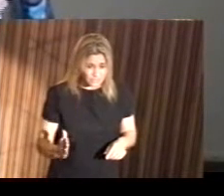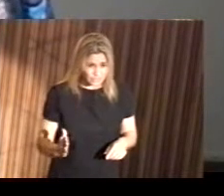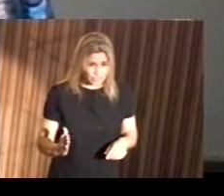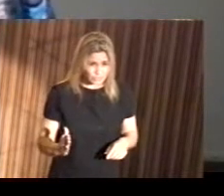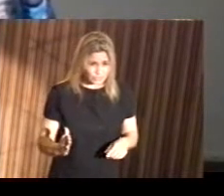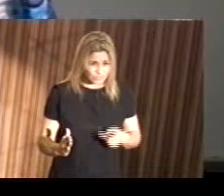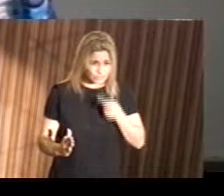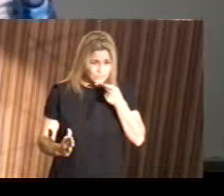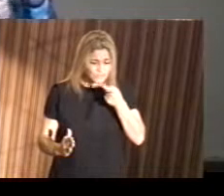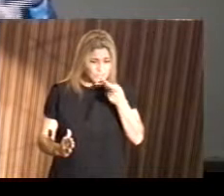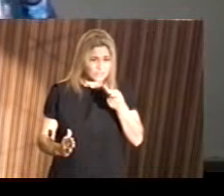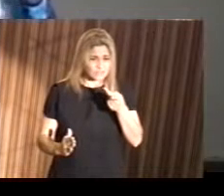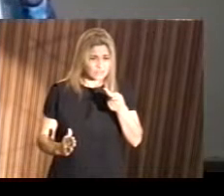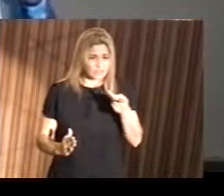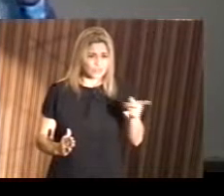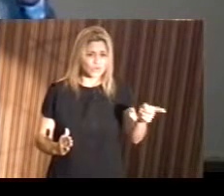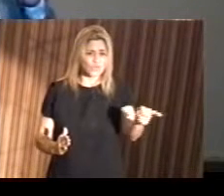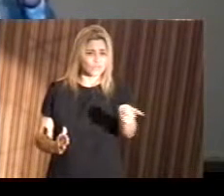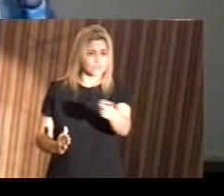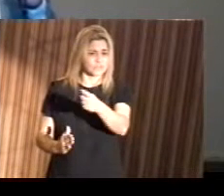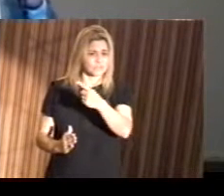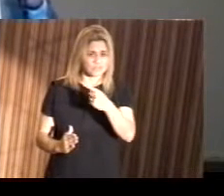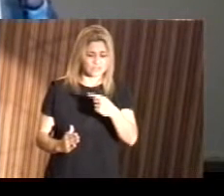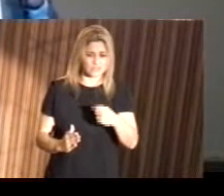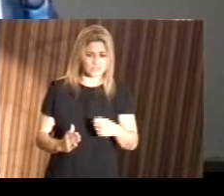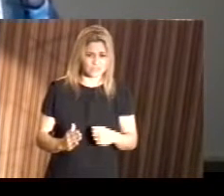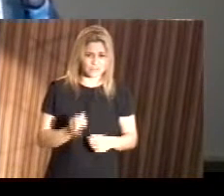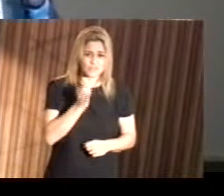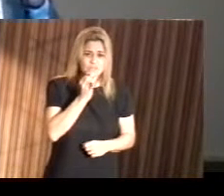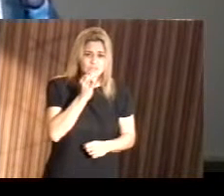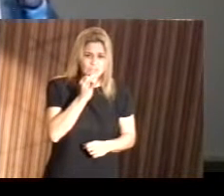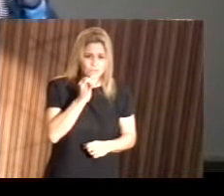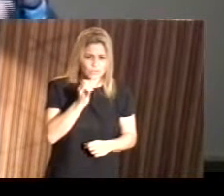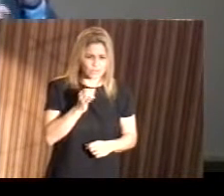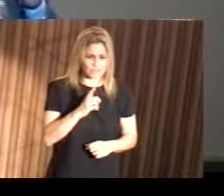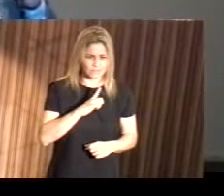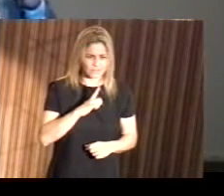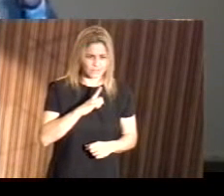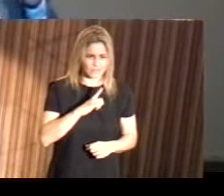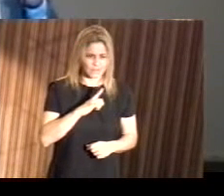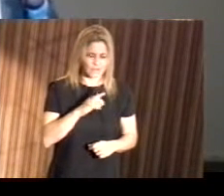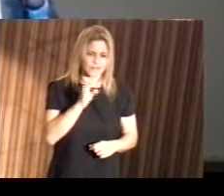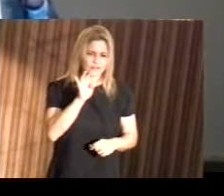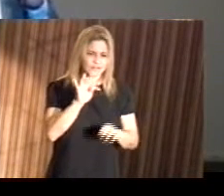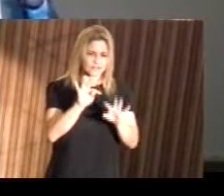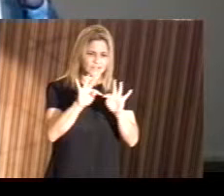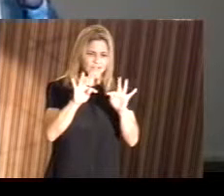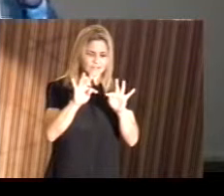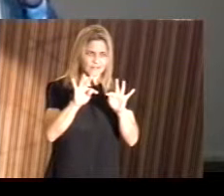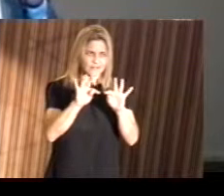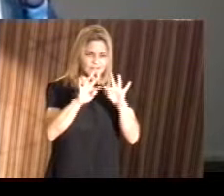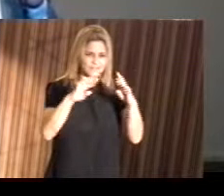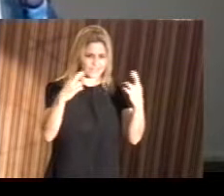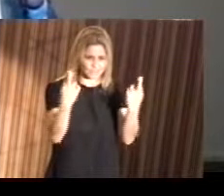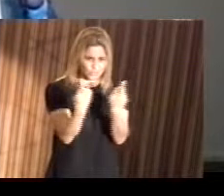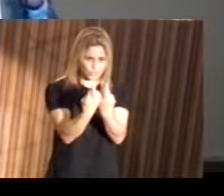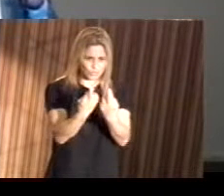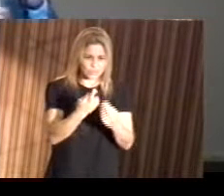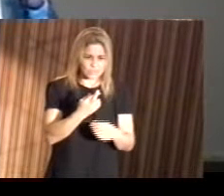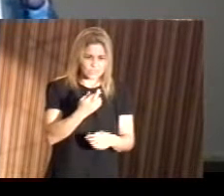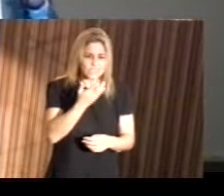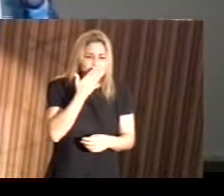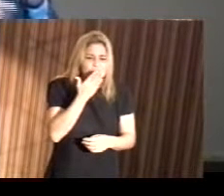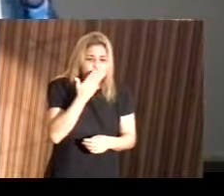proibindo você de retirar de uma cova, numa tribo indígena, crianças que estão